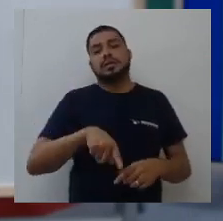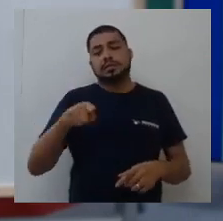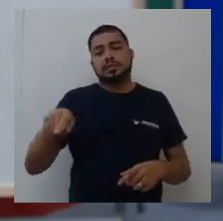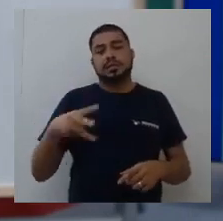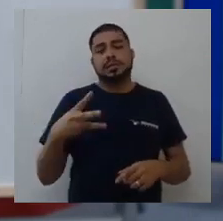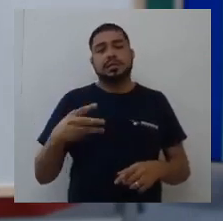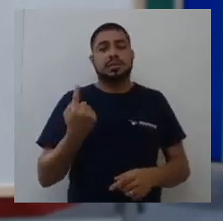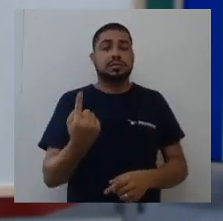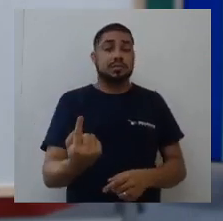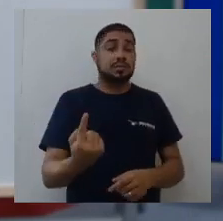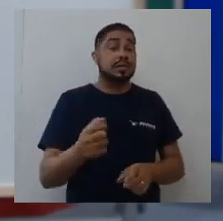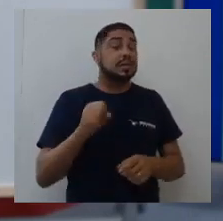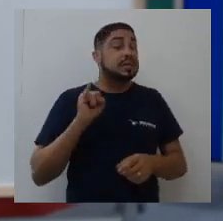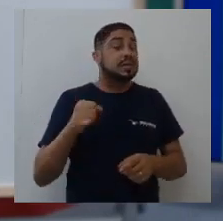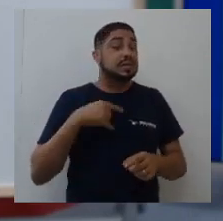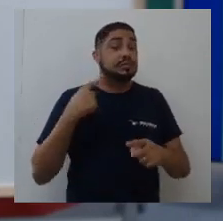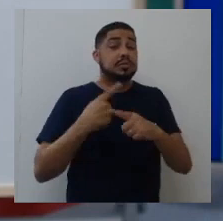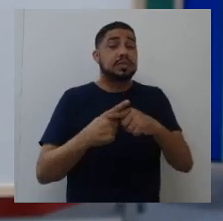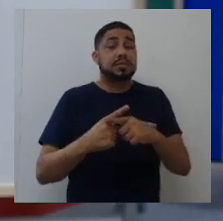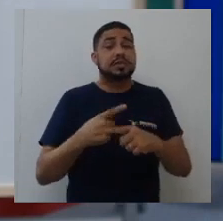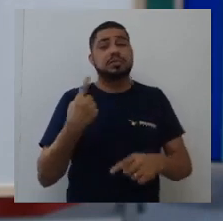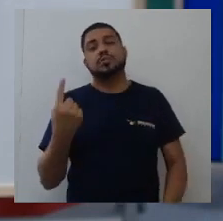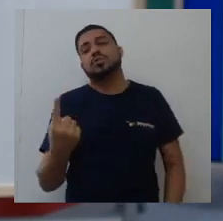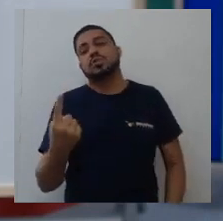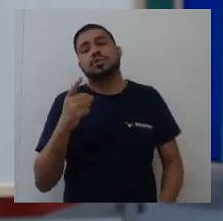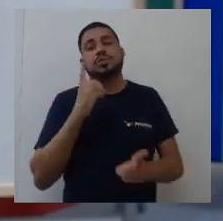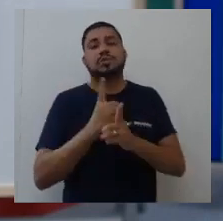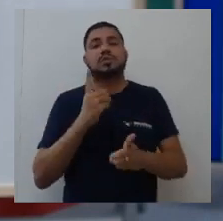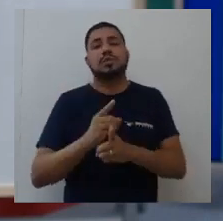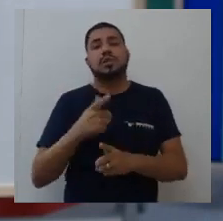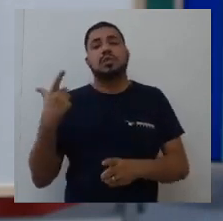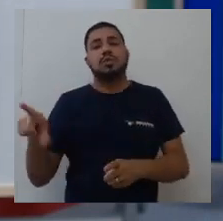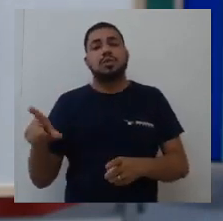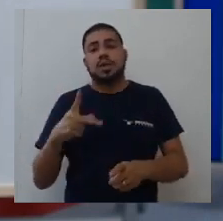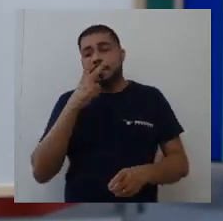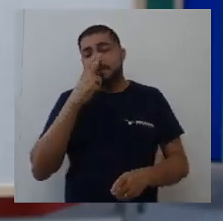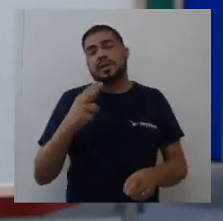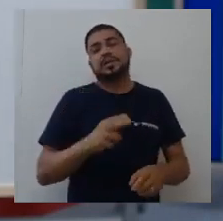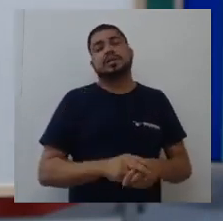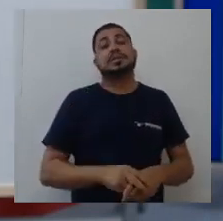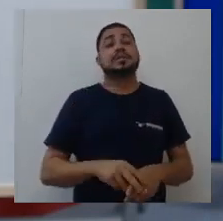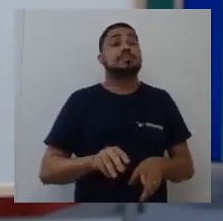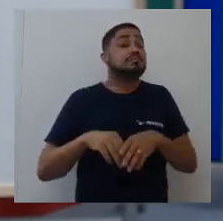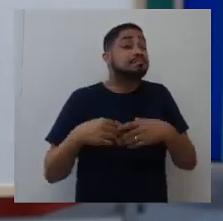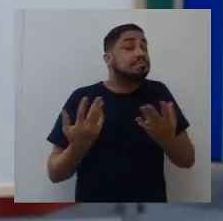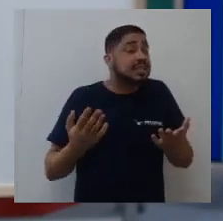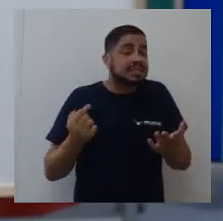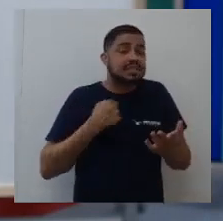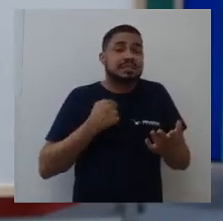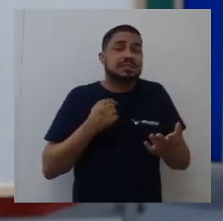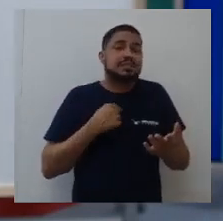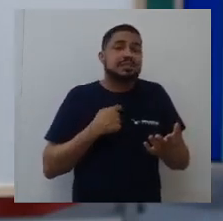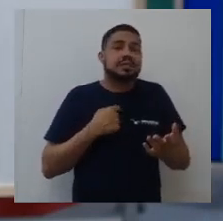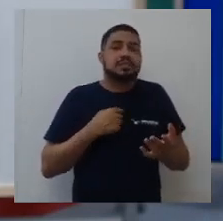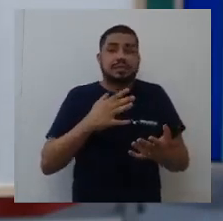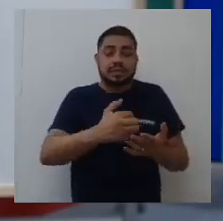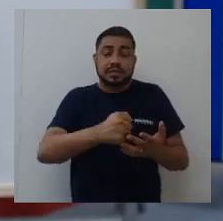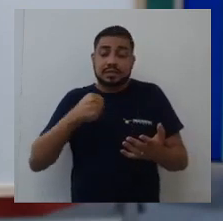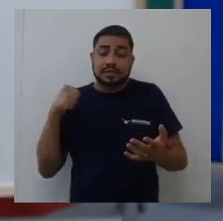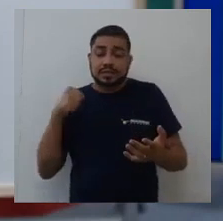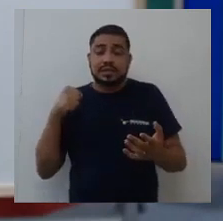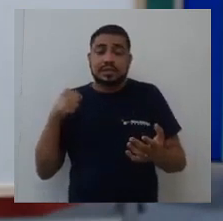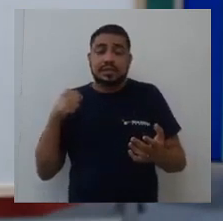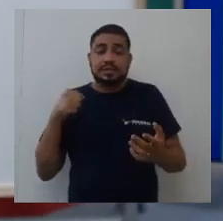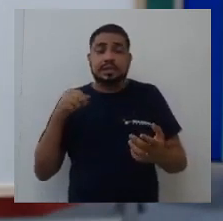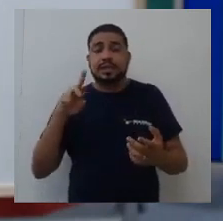1. Mas se eu multiplicar essa fração por 1, eu vou encontrar uma fração equivalente a ela mesma. Mas aqui eu vou estar retirando